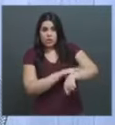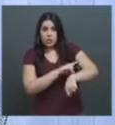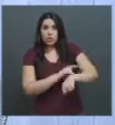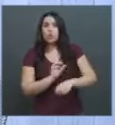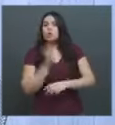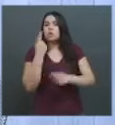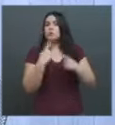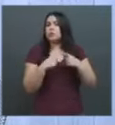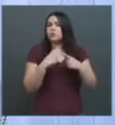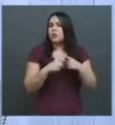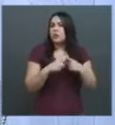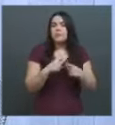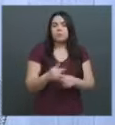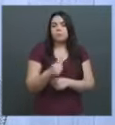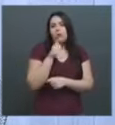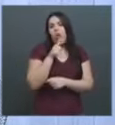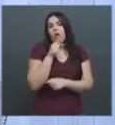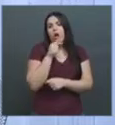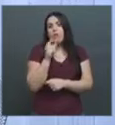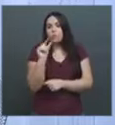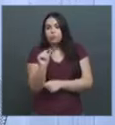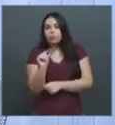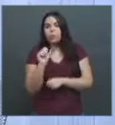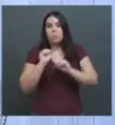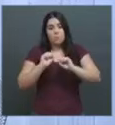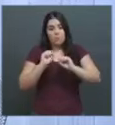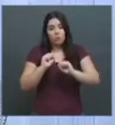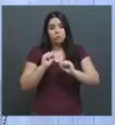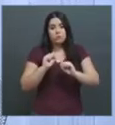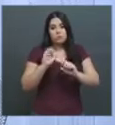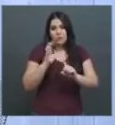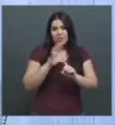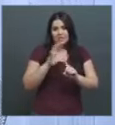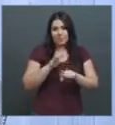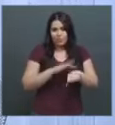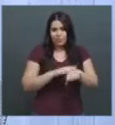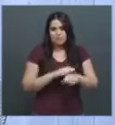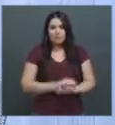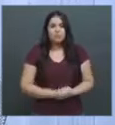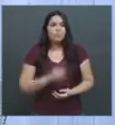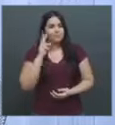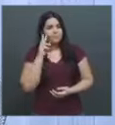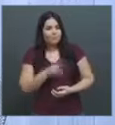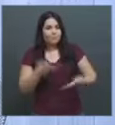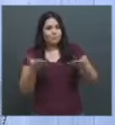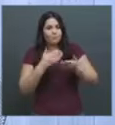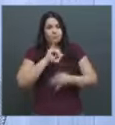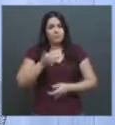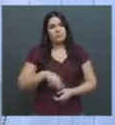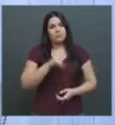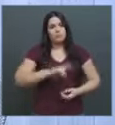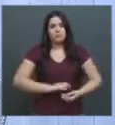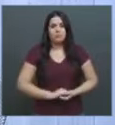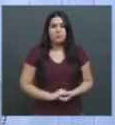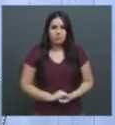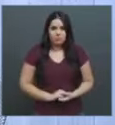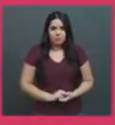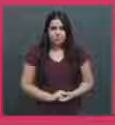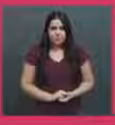água pode prejudicar o funcionamento dos rins e da bexiga? Quer saber mais? Então acompanhe agora o Jornal da